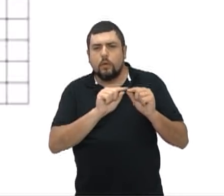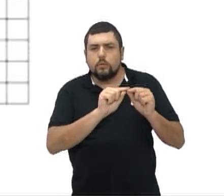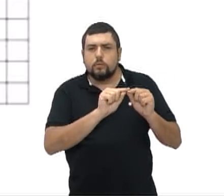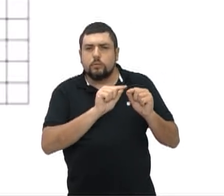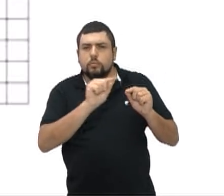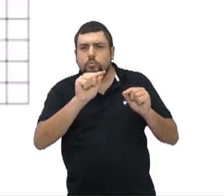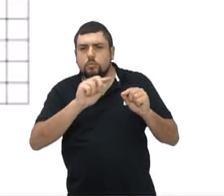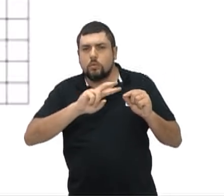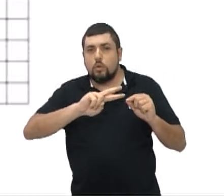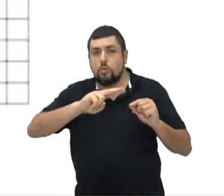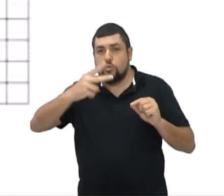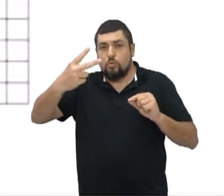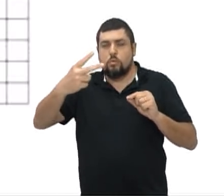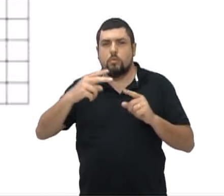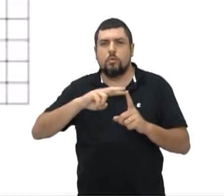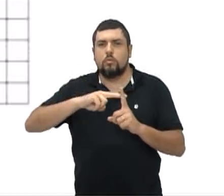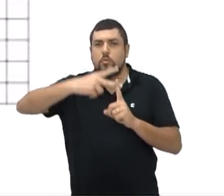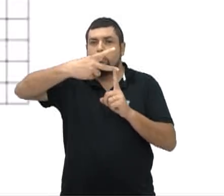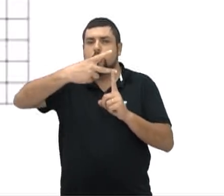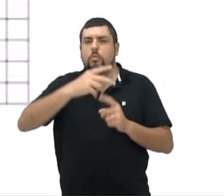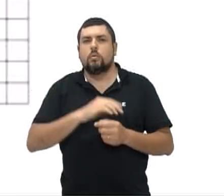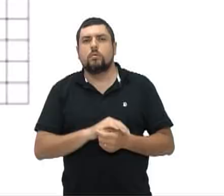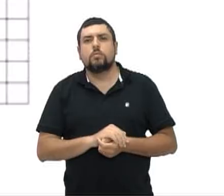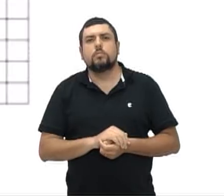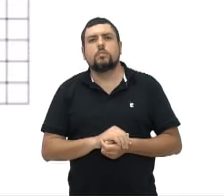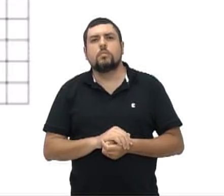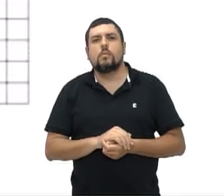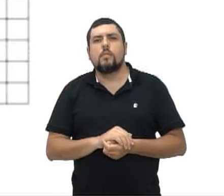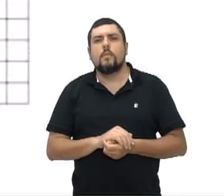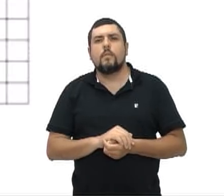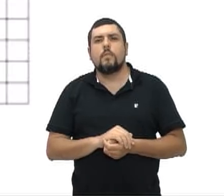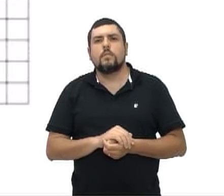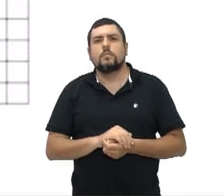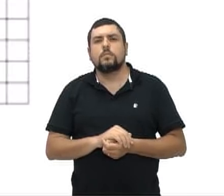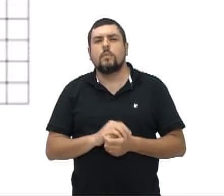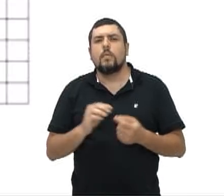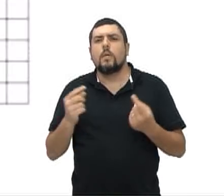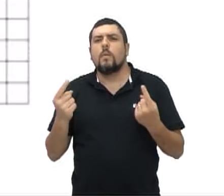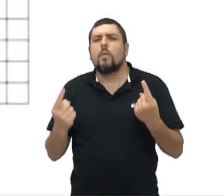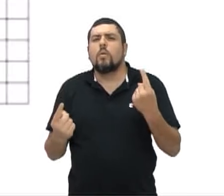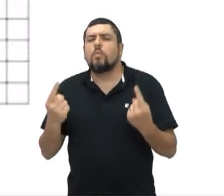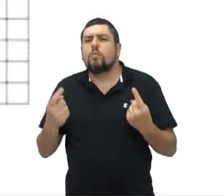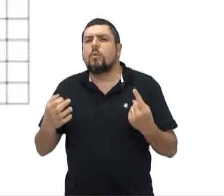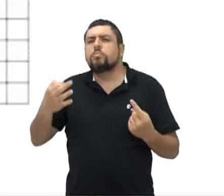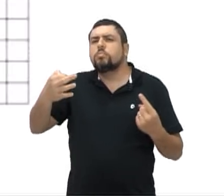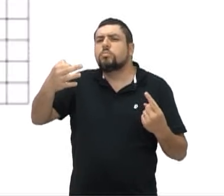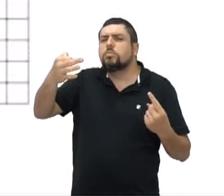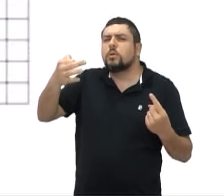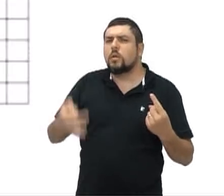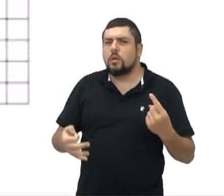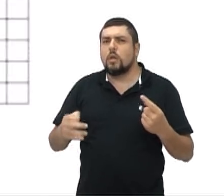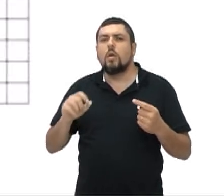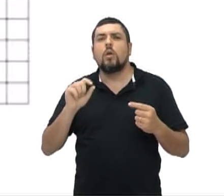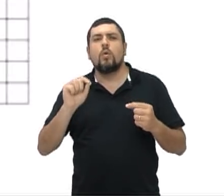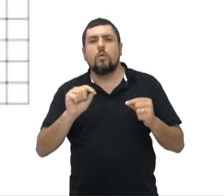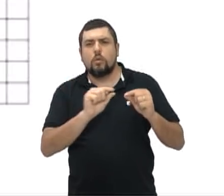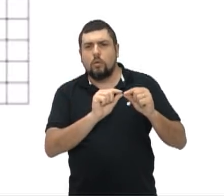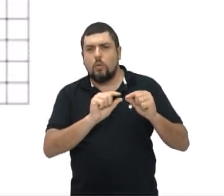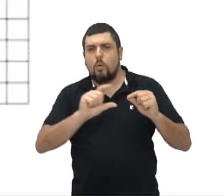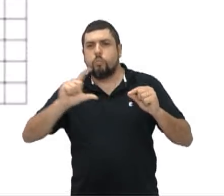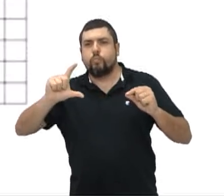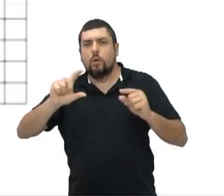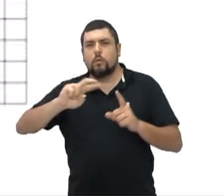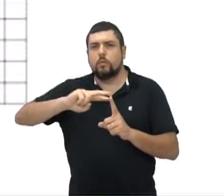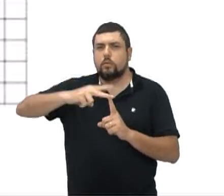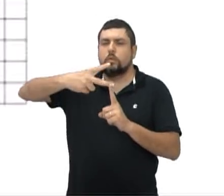professora. Qual foi o aluno que realizou ali conforme o pedido da professora? Que era ampliar, mantendo a sua